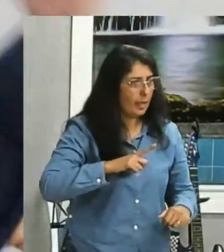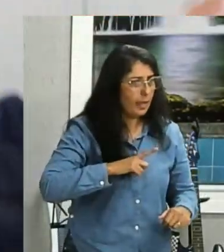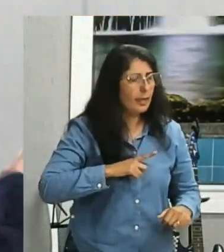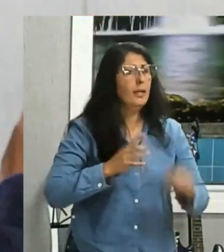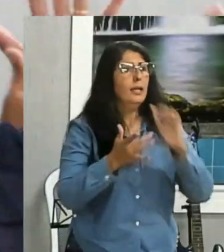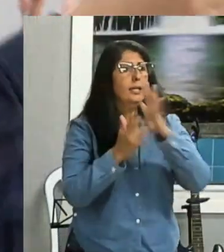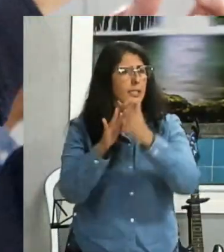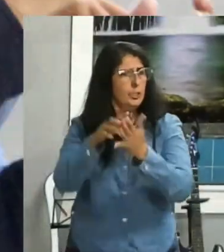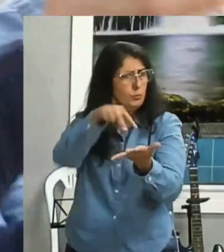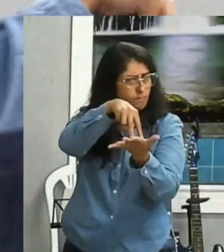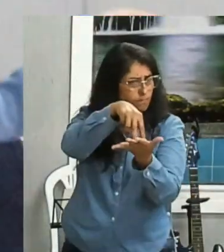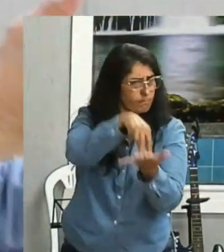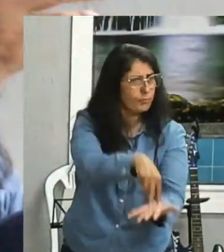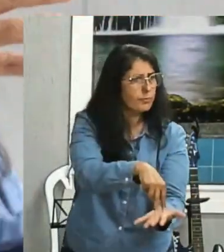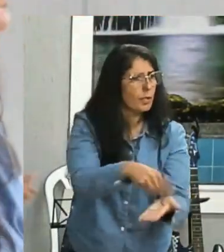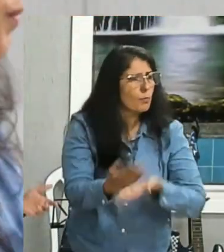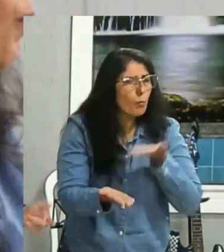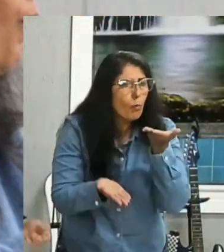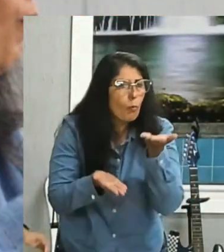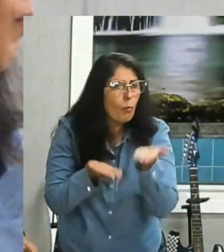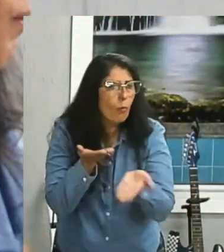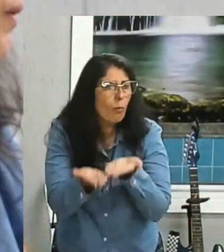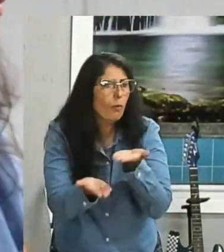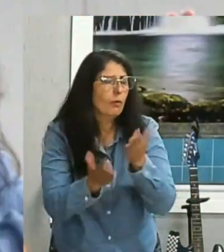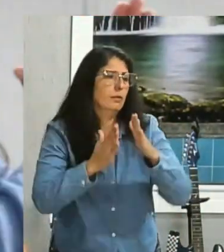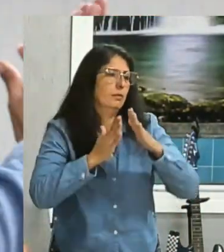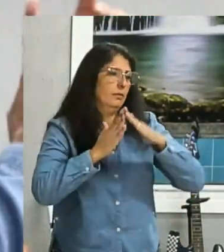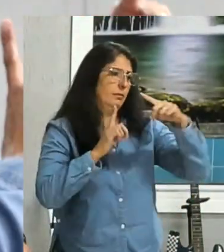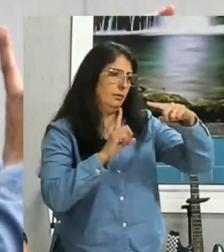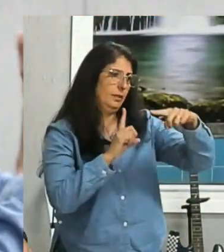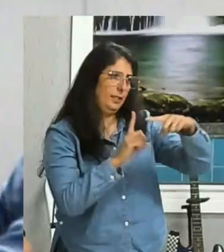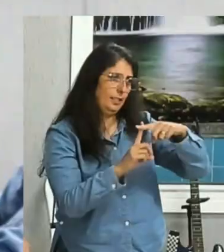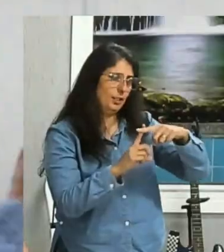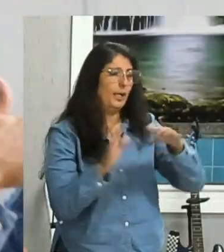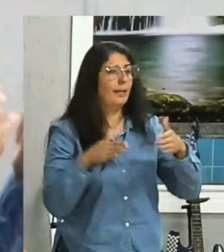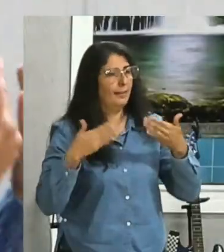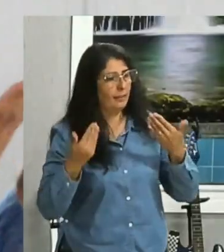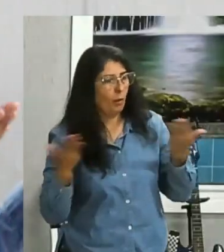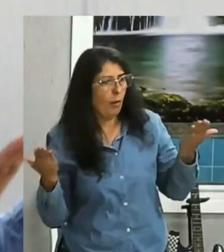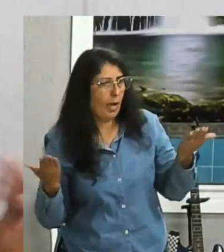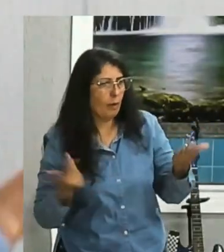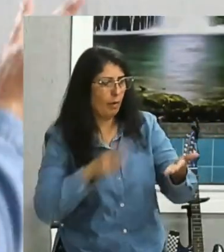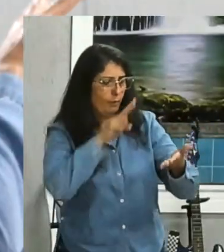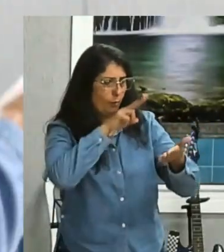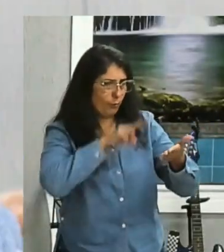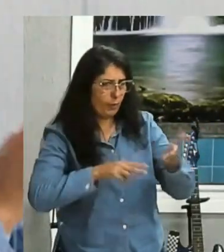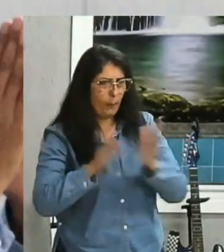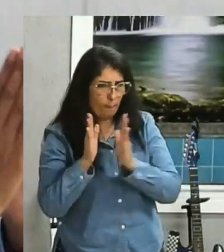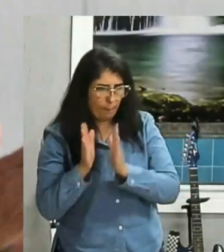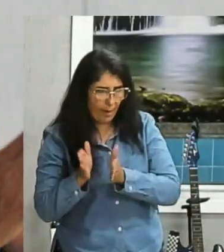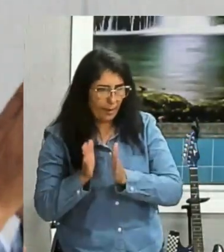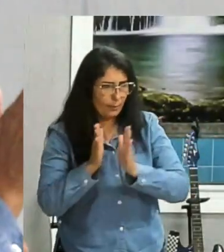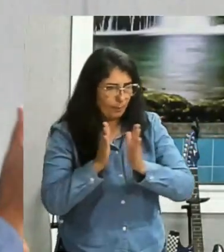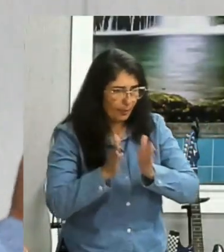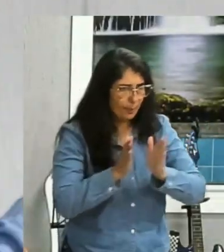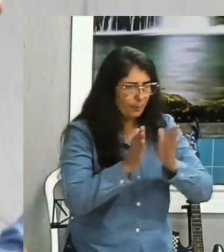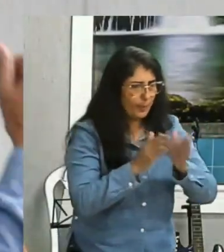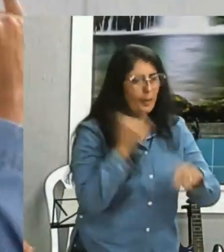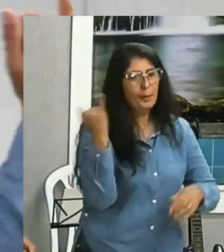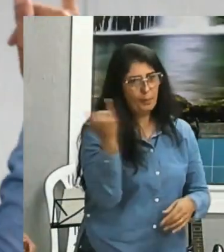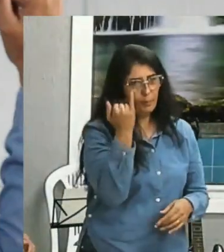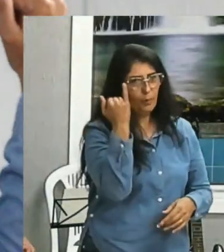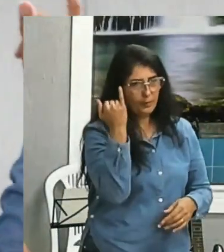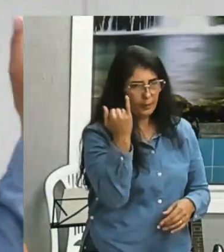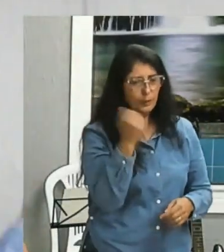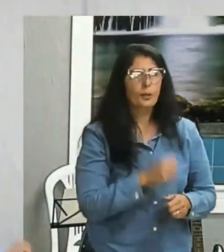Cristo cuida da sua igreja. Então vamos ver algumas partes importantes. Em primeiro